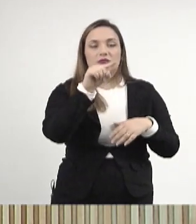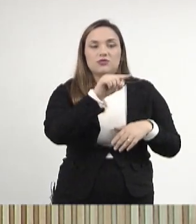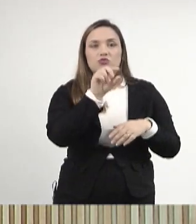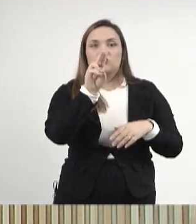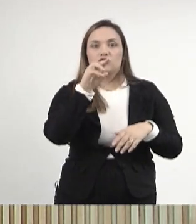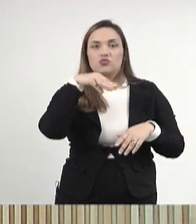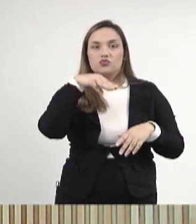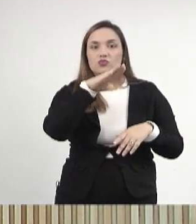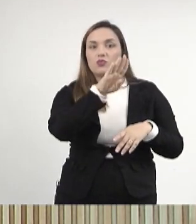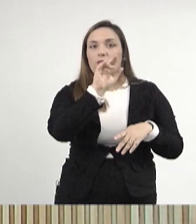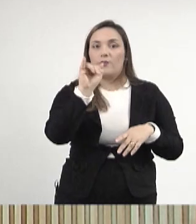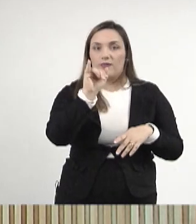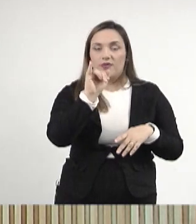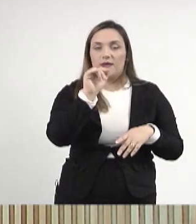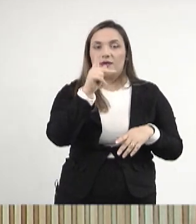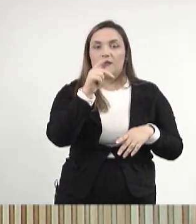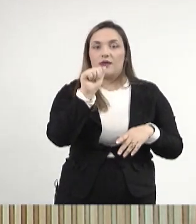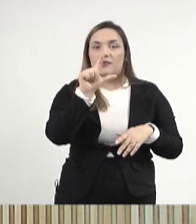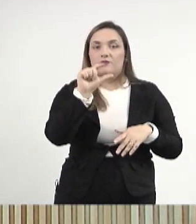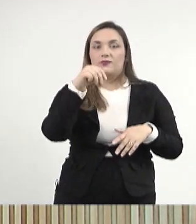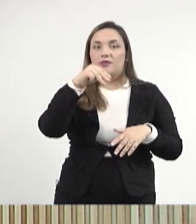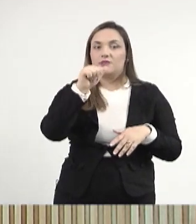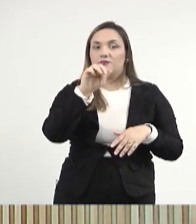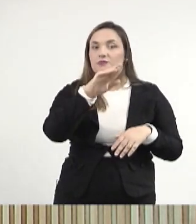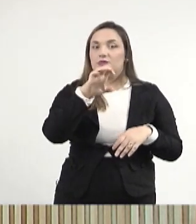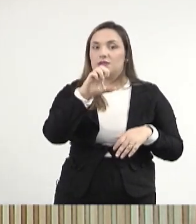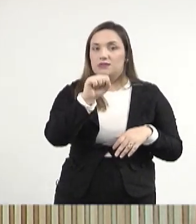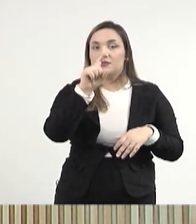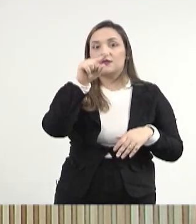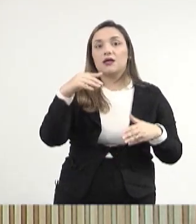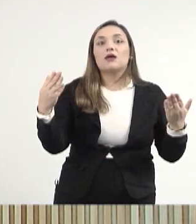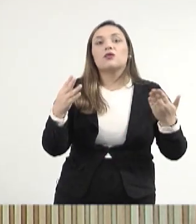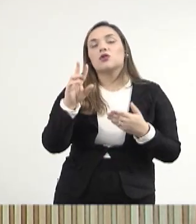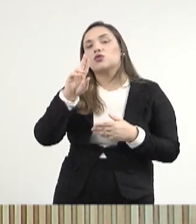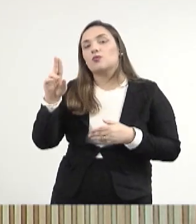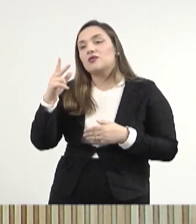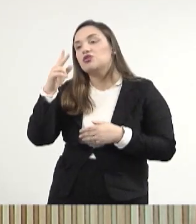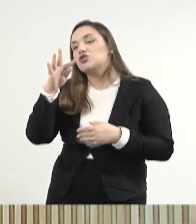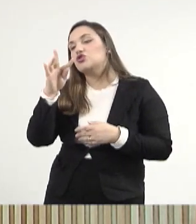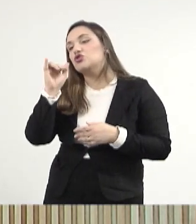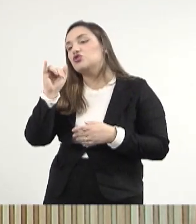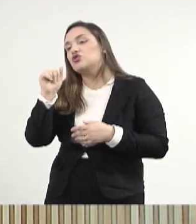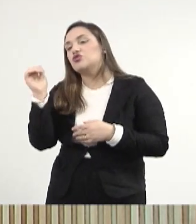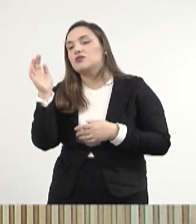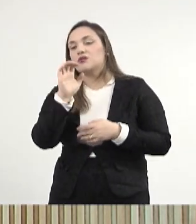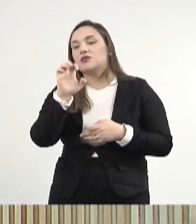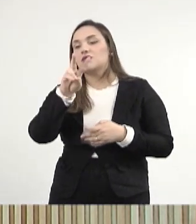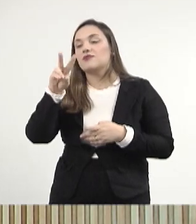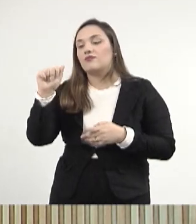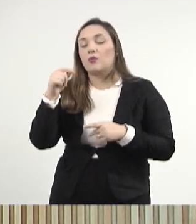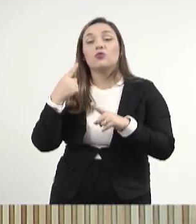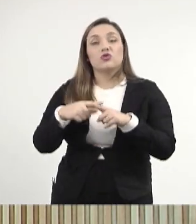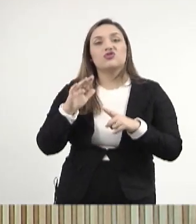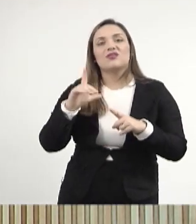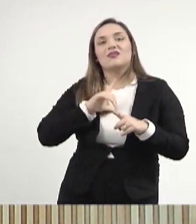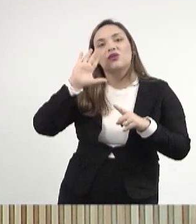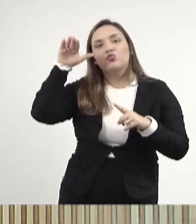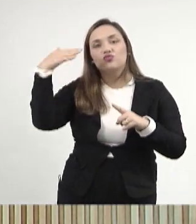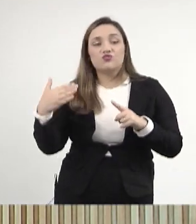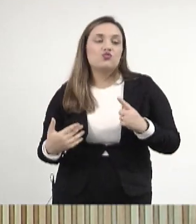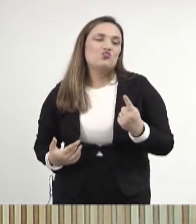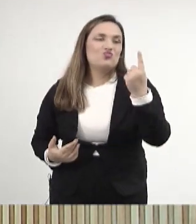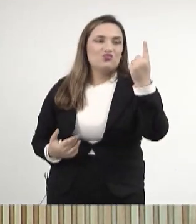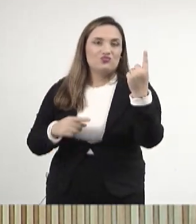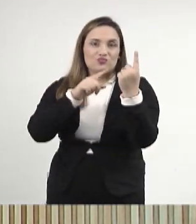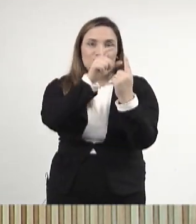dos Palmares e Tia Eva. A inclusão é justamente do nome de Tia Eva a essa homenagem que, como eu disse, ela já existe há alguns anos aqui